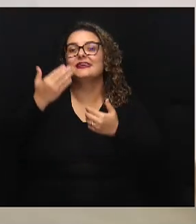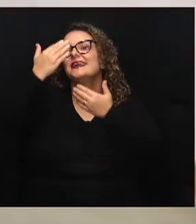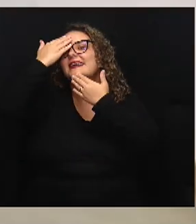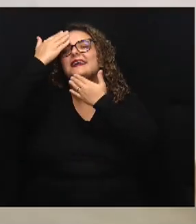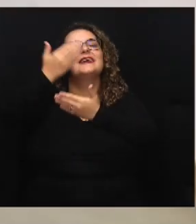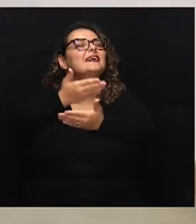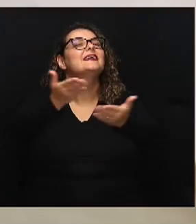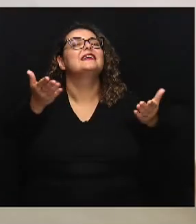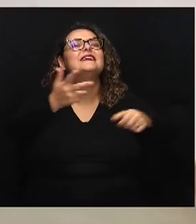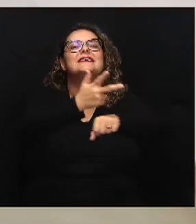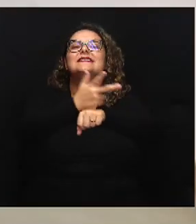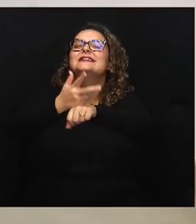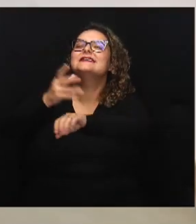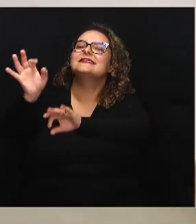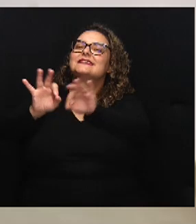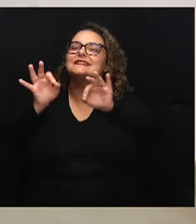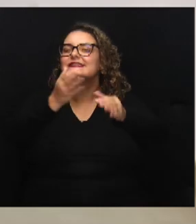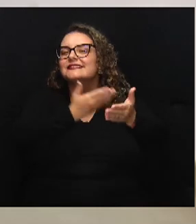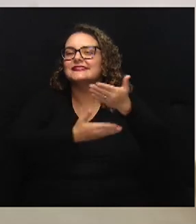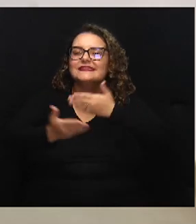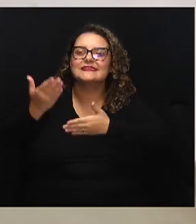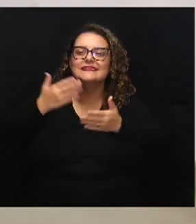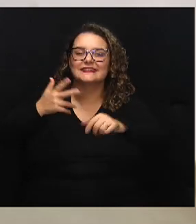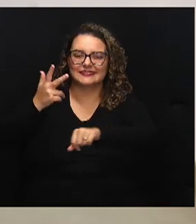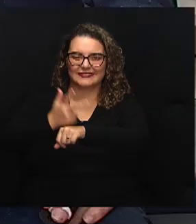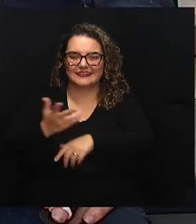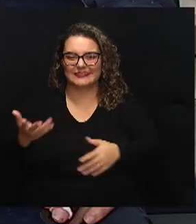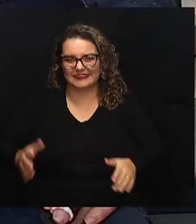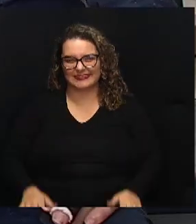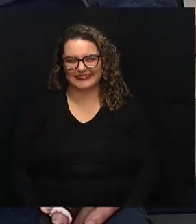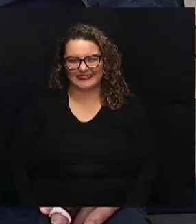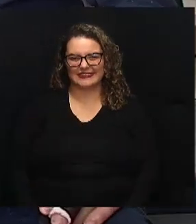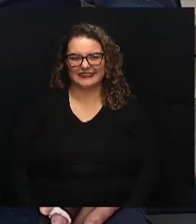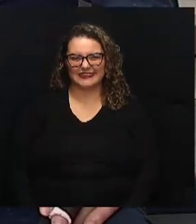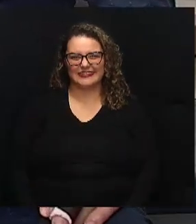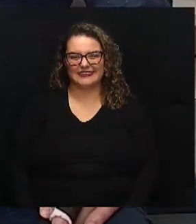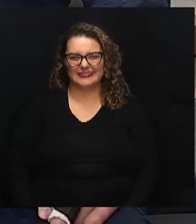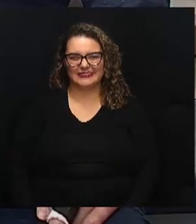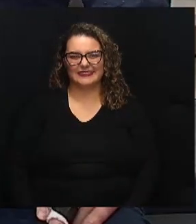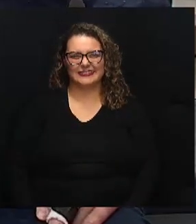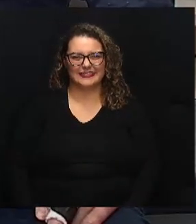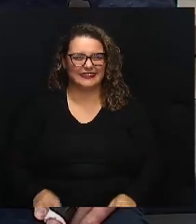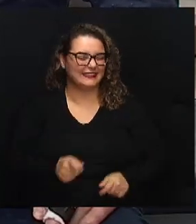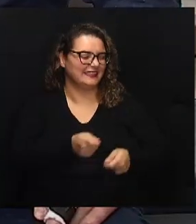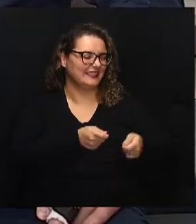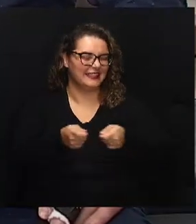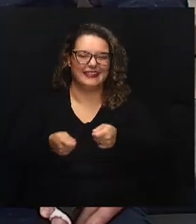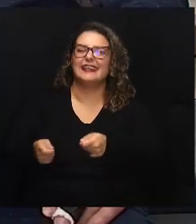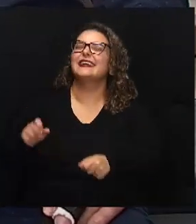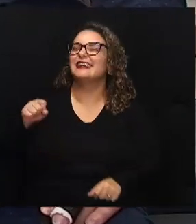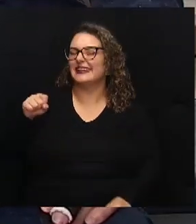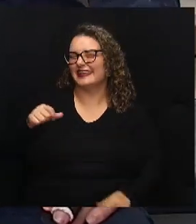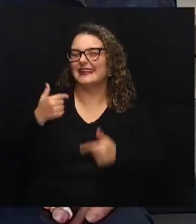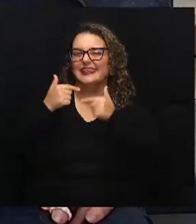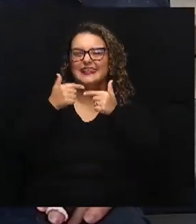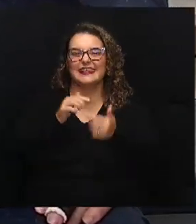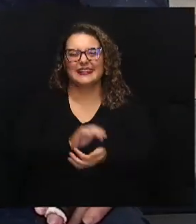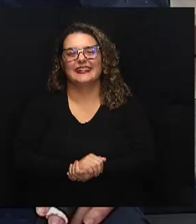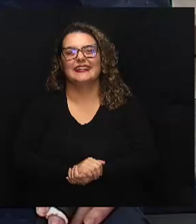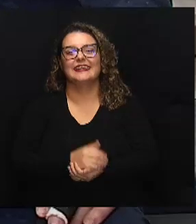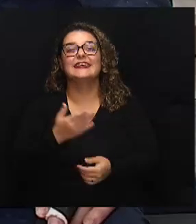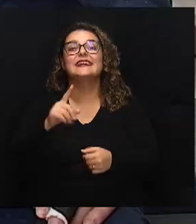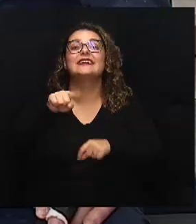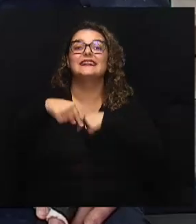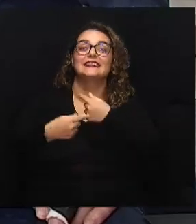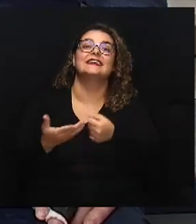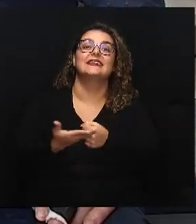que estão aí plásticas. interagindo com essas câmeras aí. Muito Estão obrigado. pilotando as câmeras, né? E no